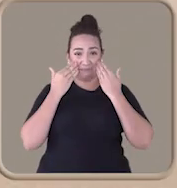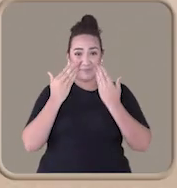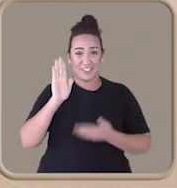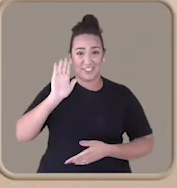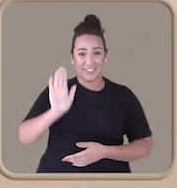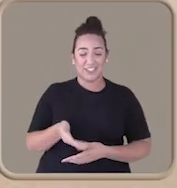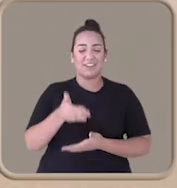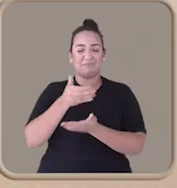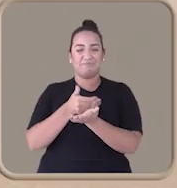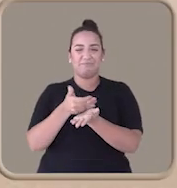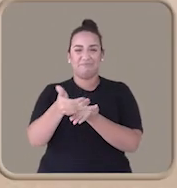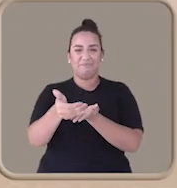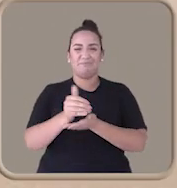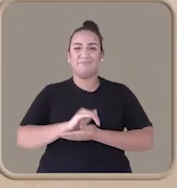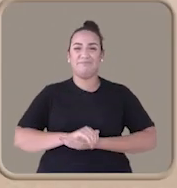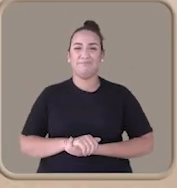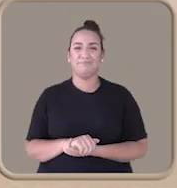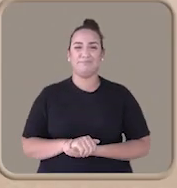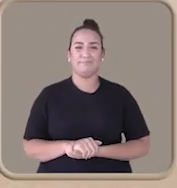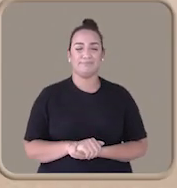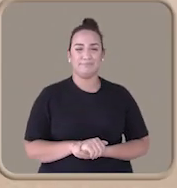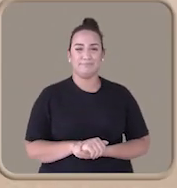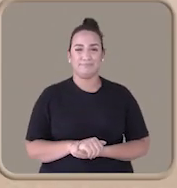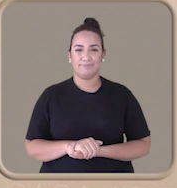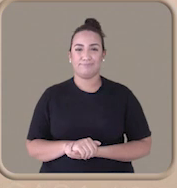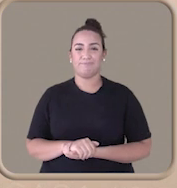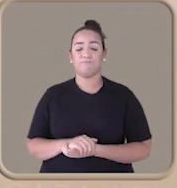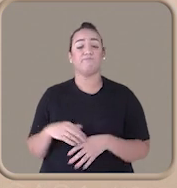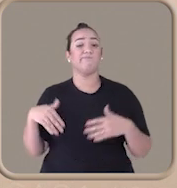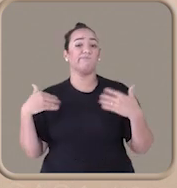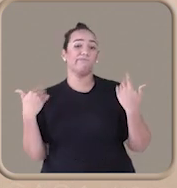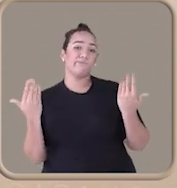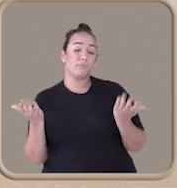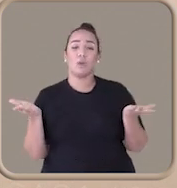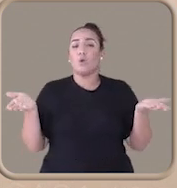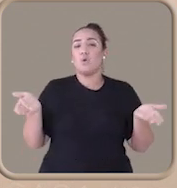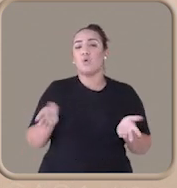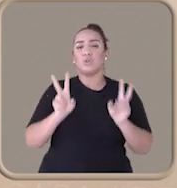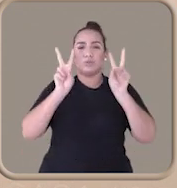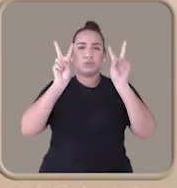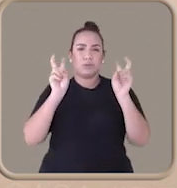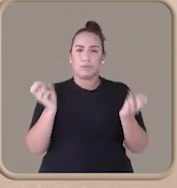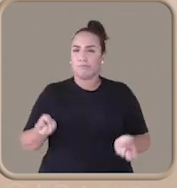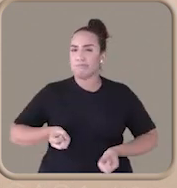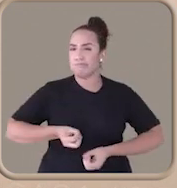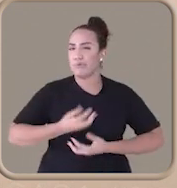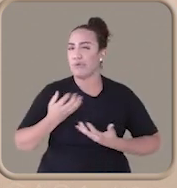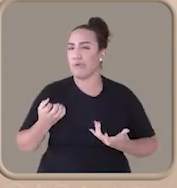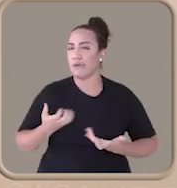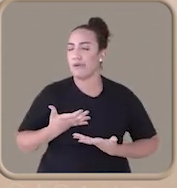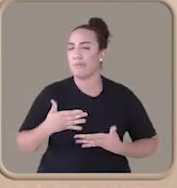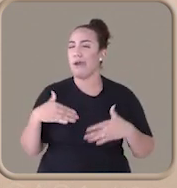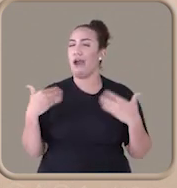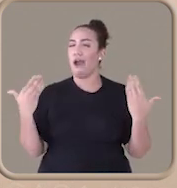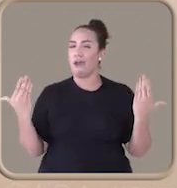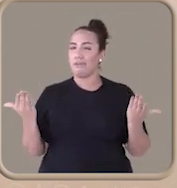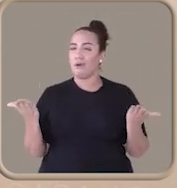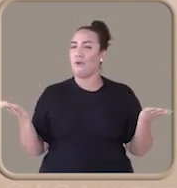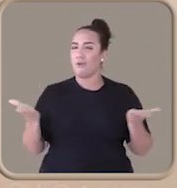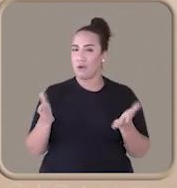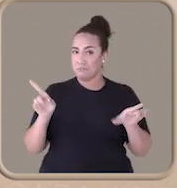feitas, agora sim, vamos lá? Já que hoje falaremos sobre poema, que tal cantarmos uma